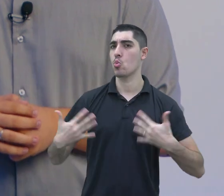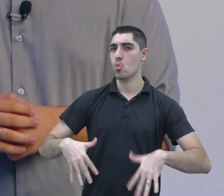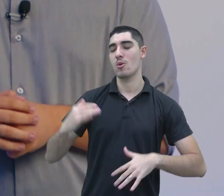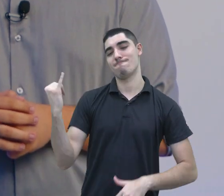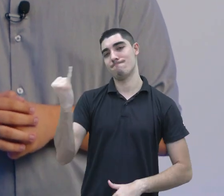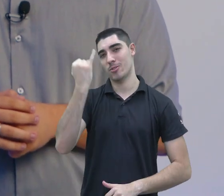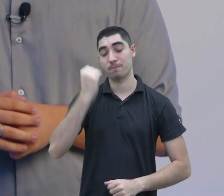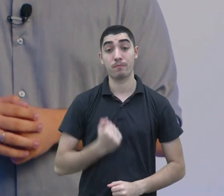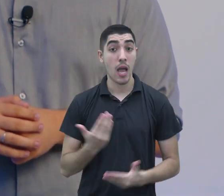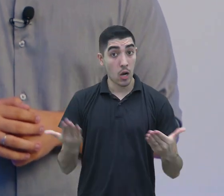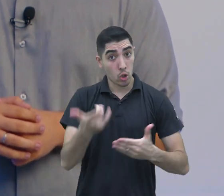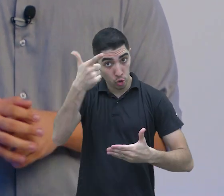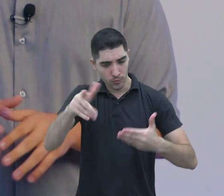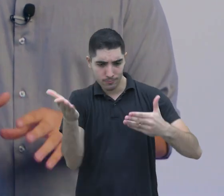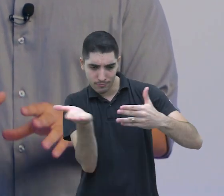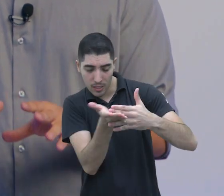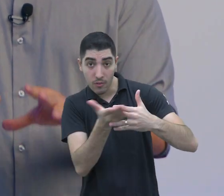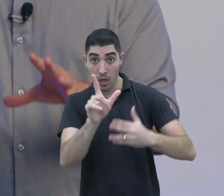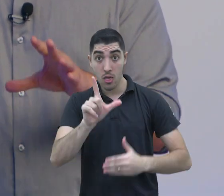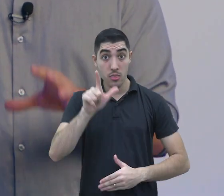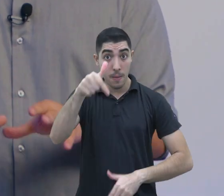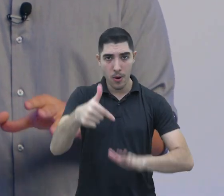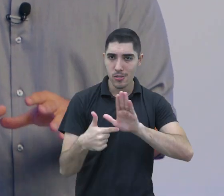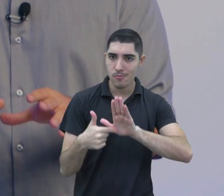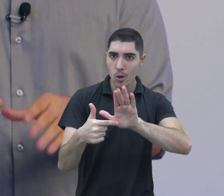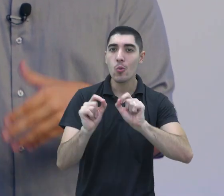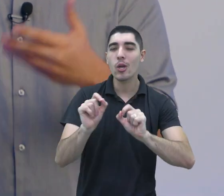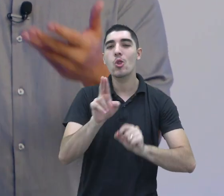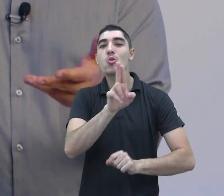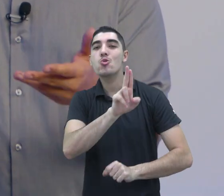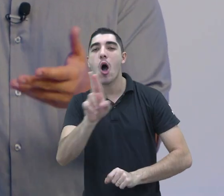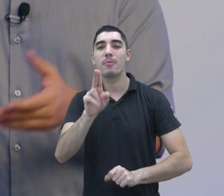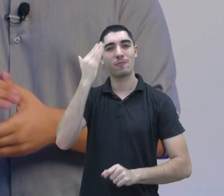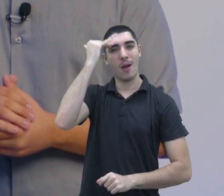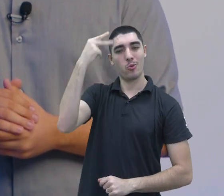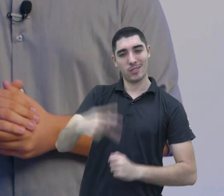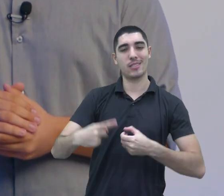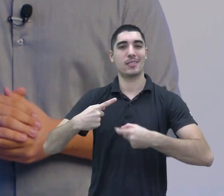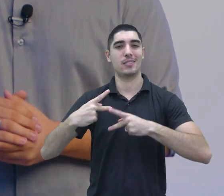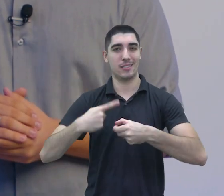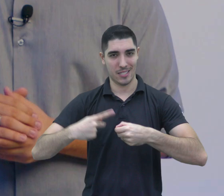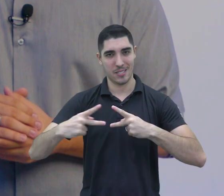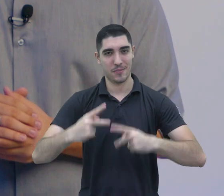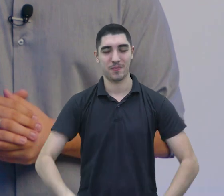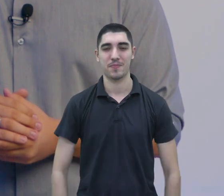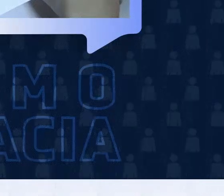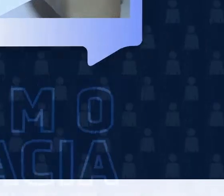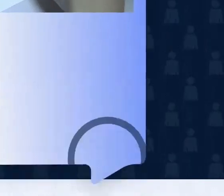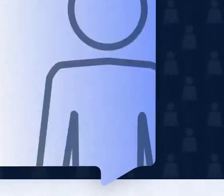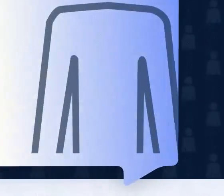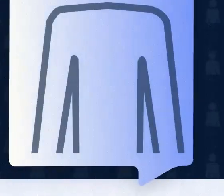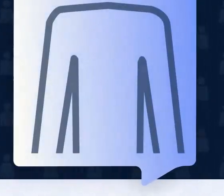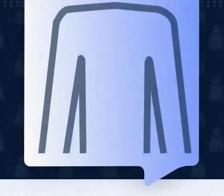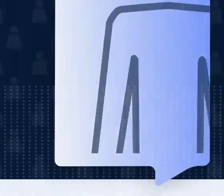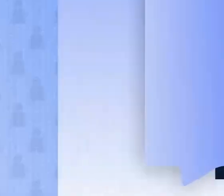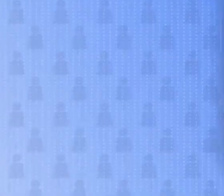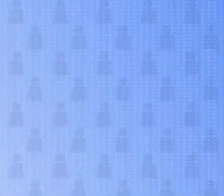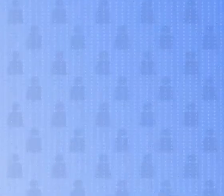super importantes para nós. Bom, vamos para mais um rápido intervalo e na volta tem Nomes da Cidade.